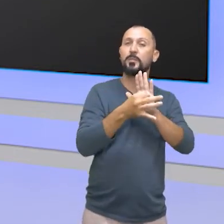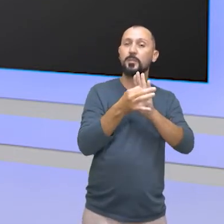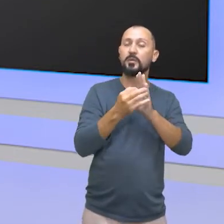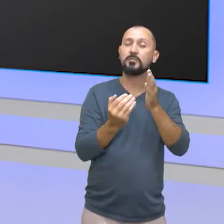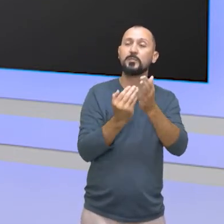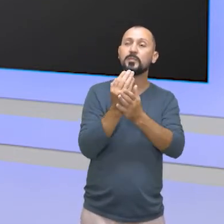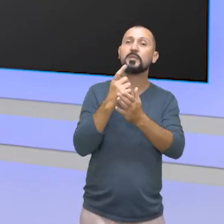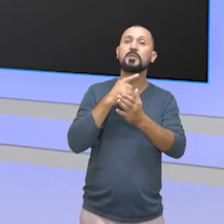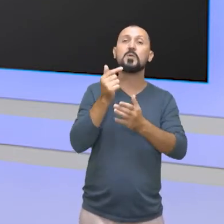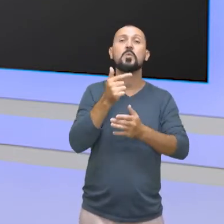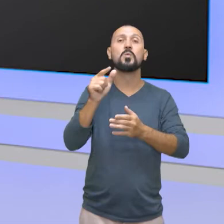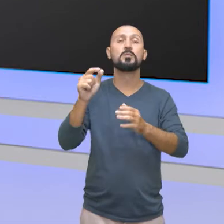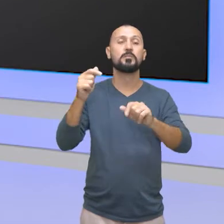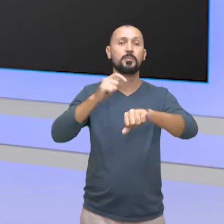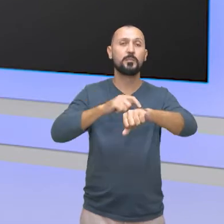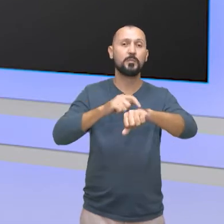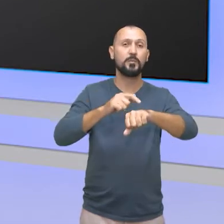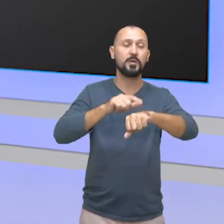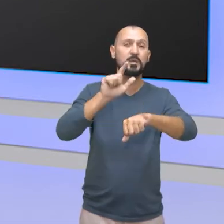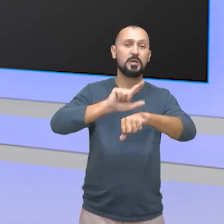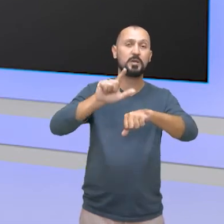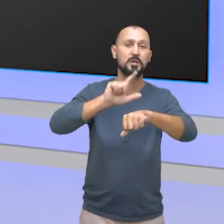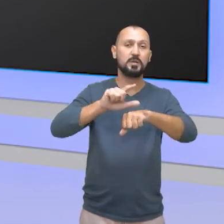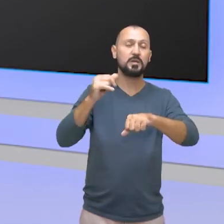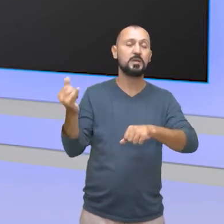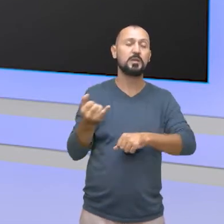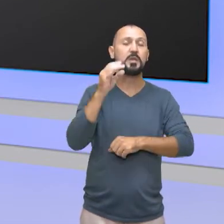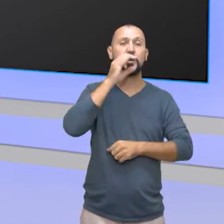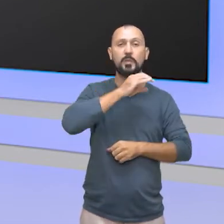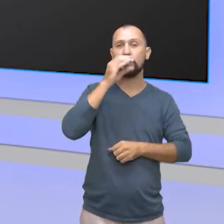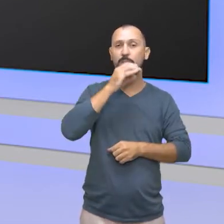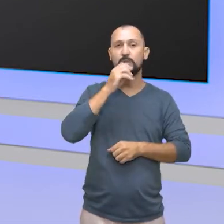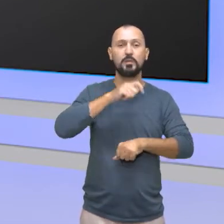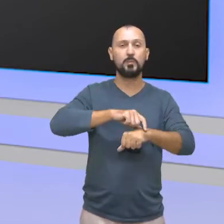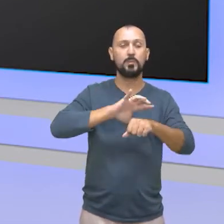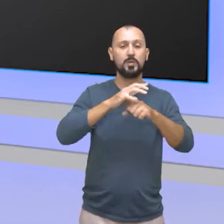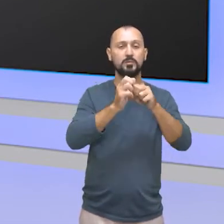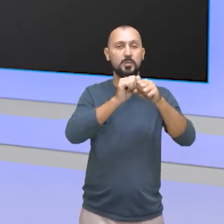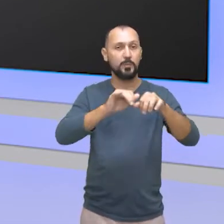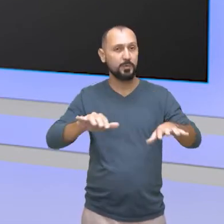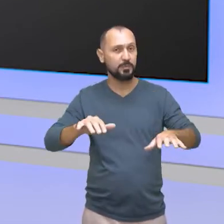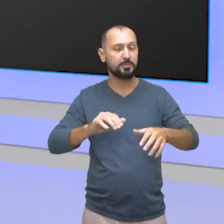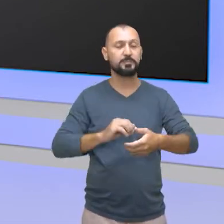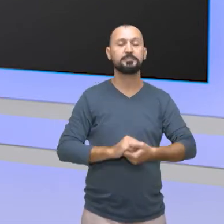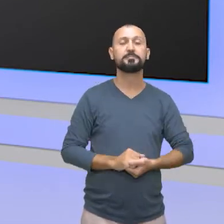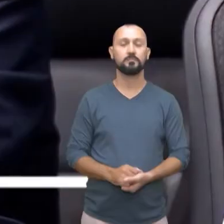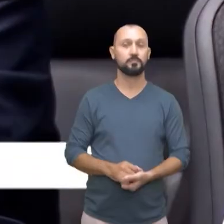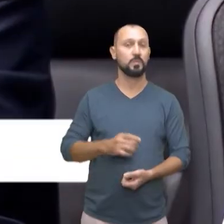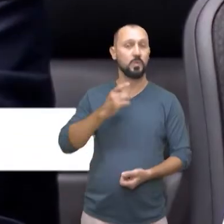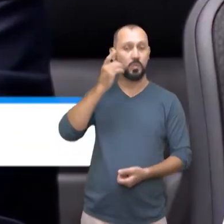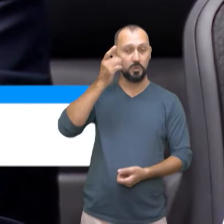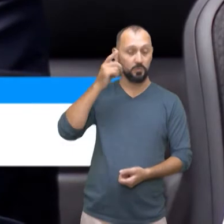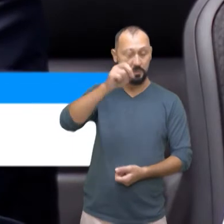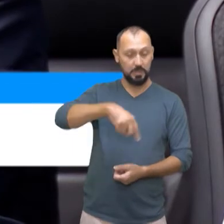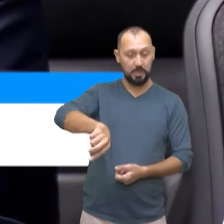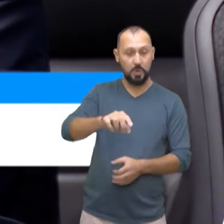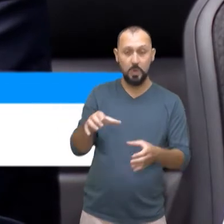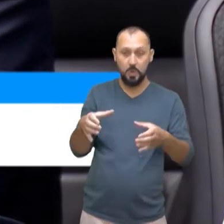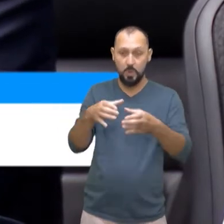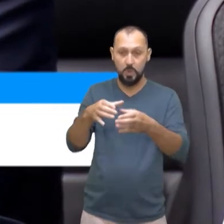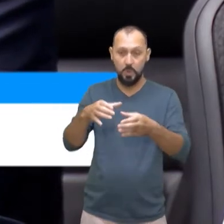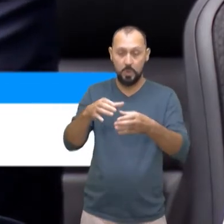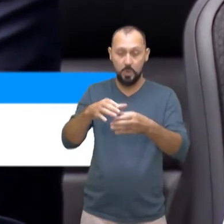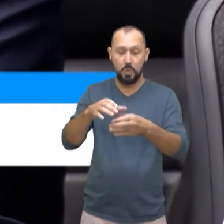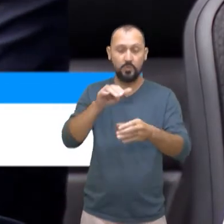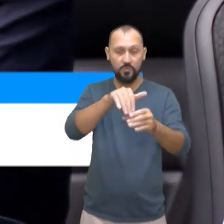aprovada inclui mais uma atividade comercial como essencial em períodos de pandemia. Deputados aprovaram